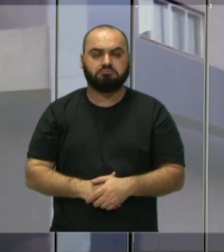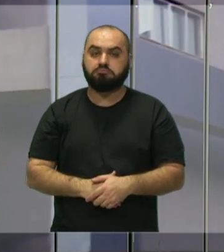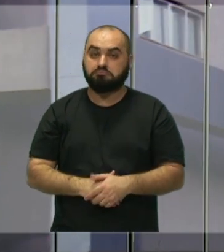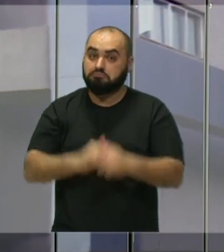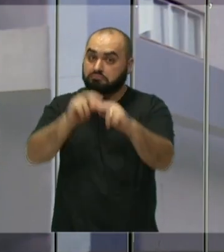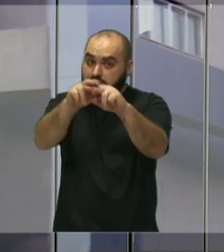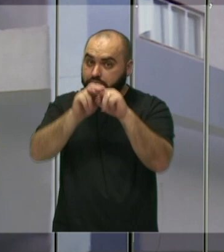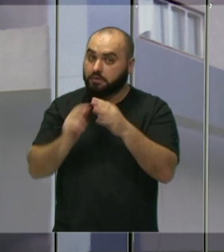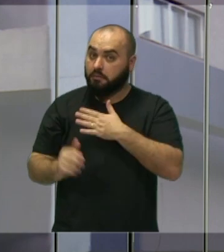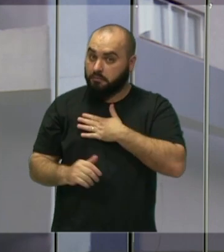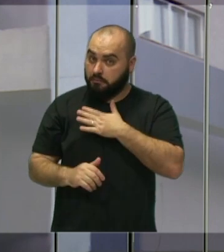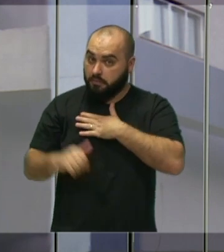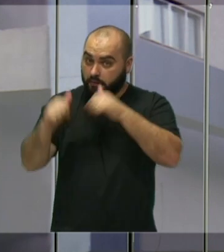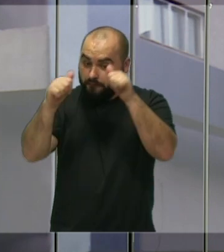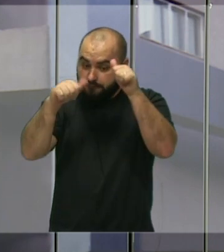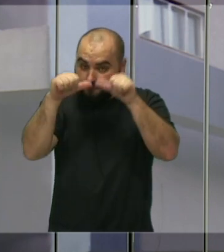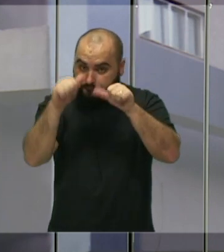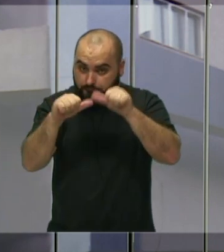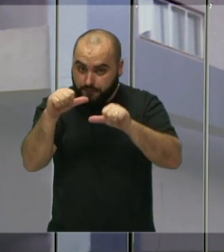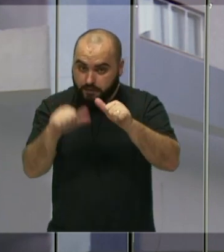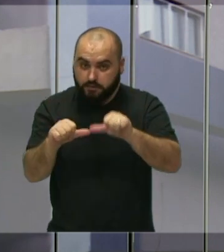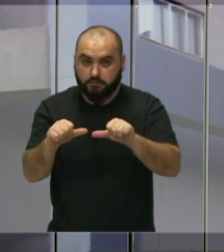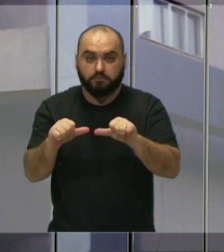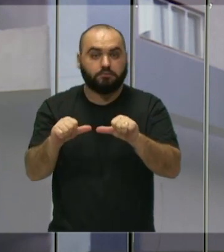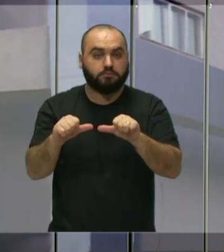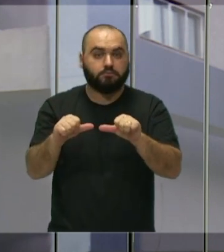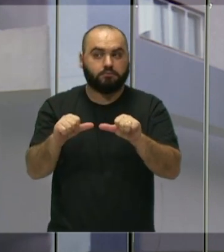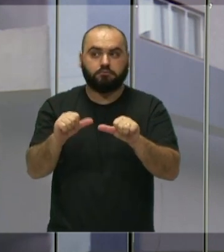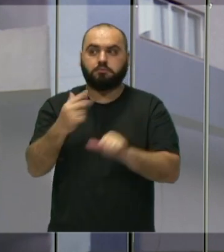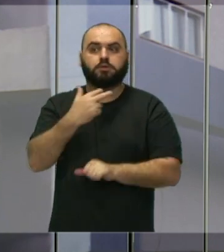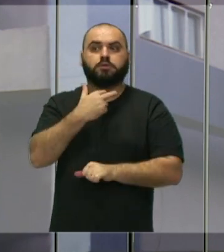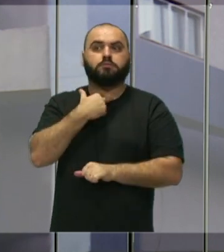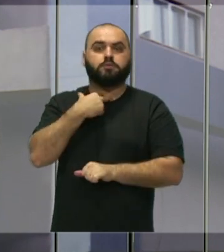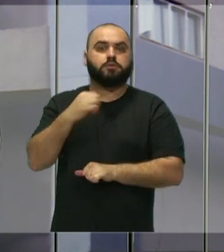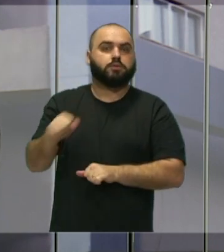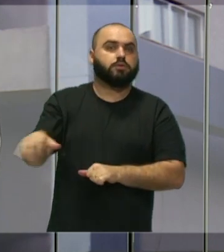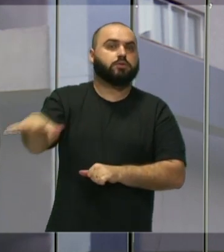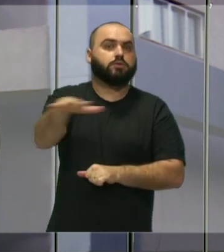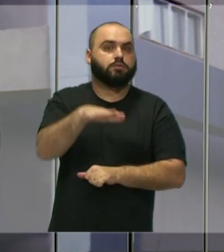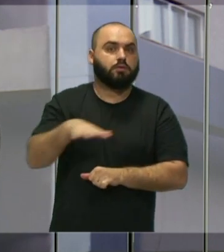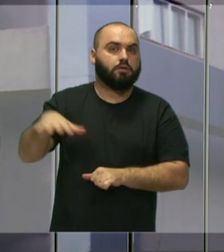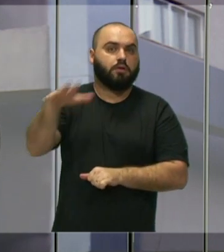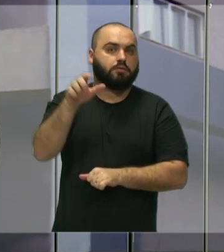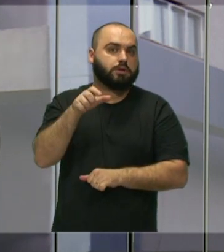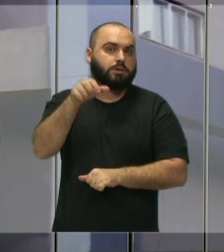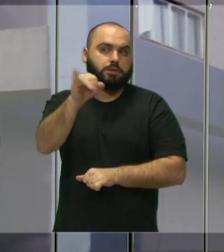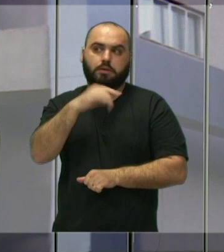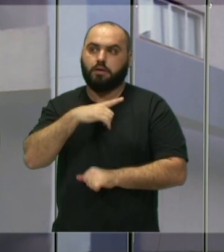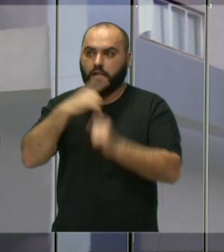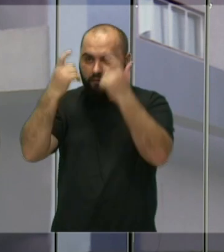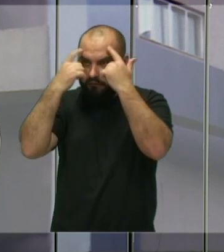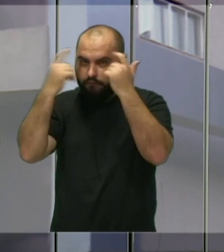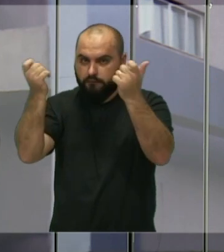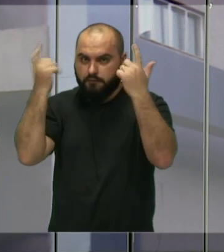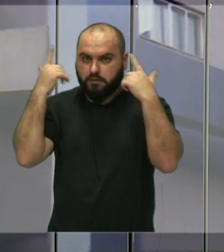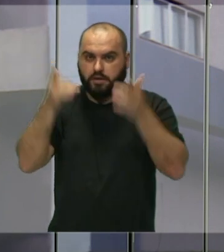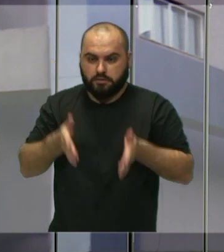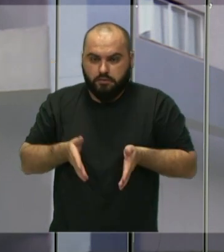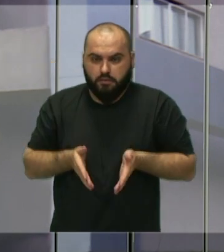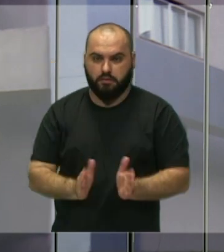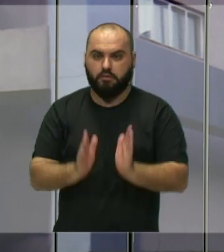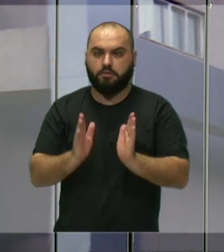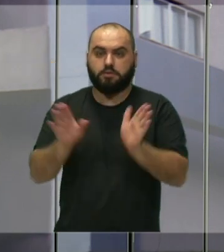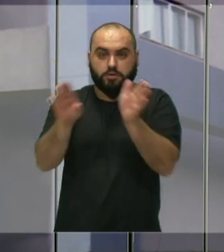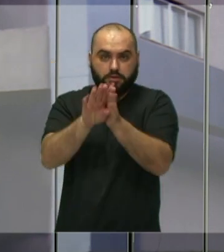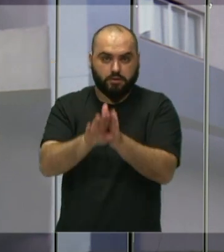minha avaliação, logicamente, e eu não poderia generalizar quando um caso de violência obstétrica chega ao meu conhecimento.